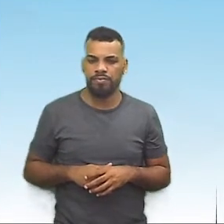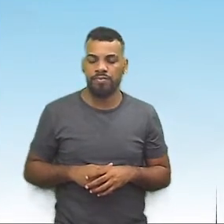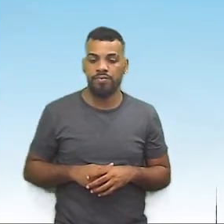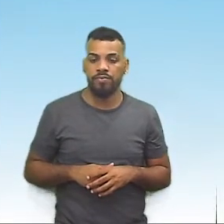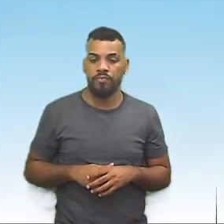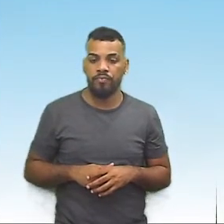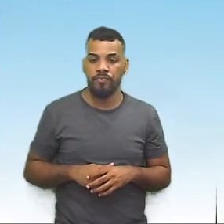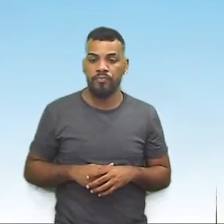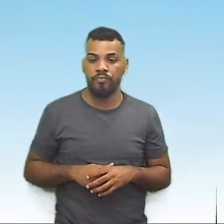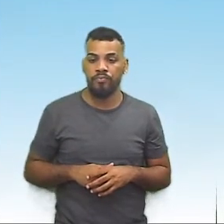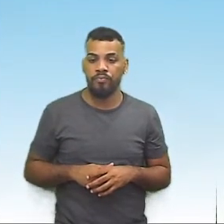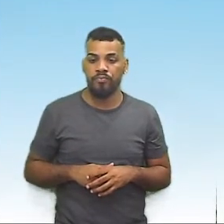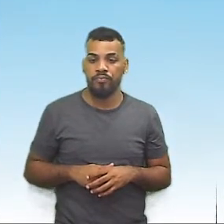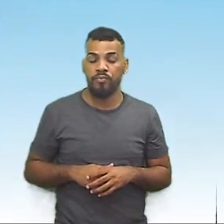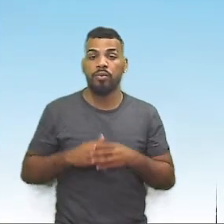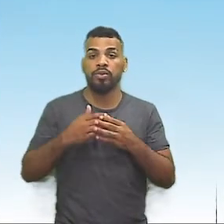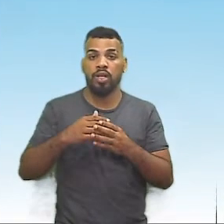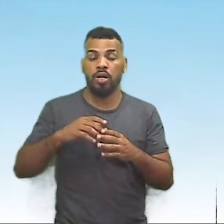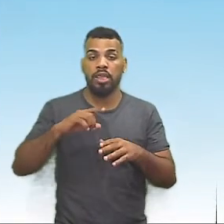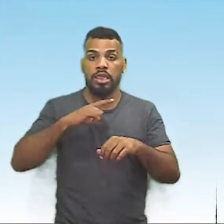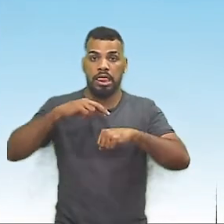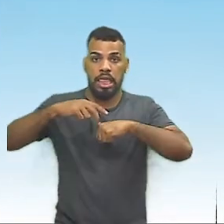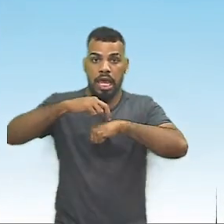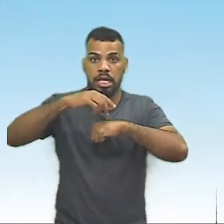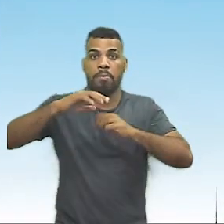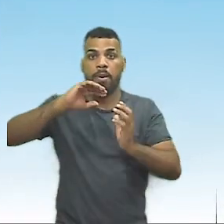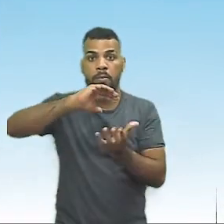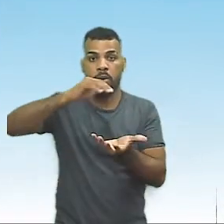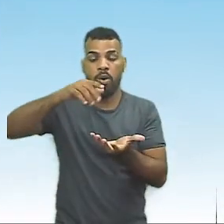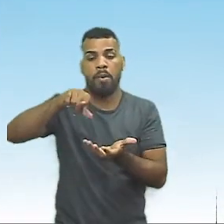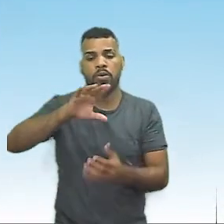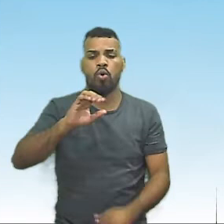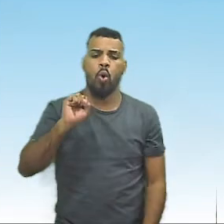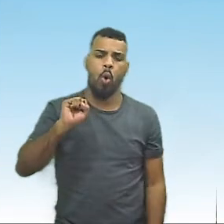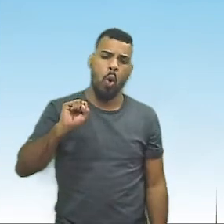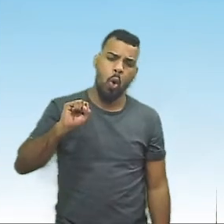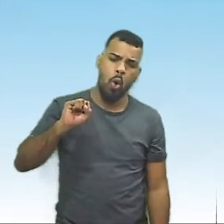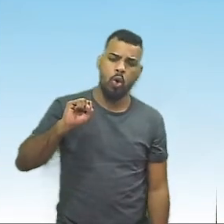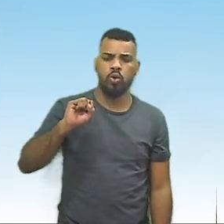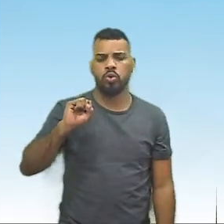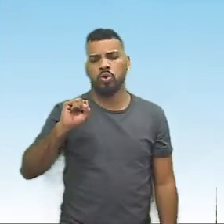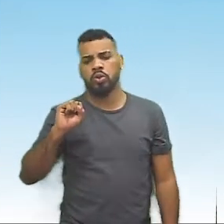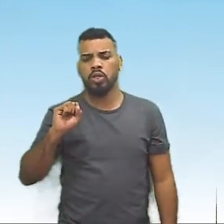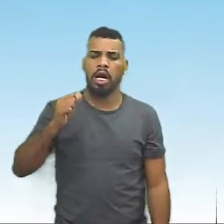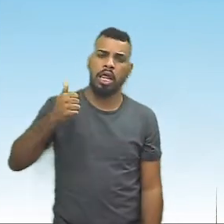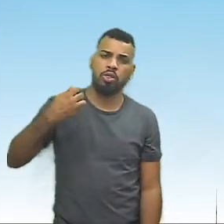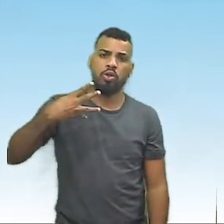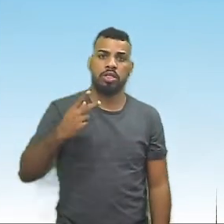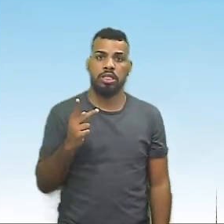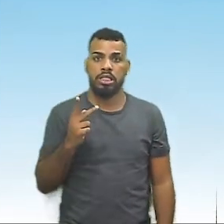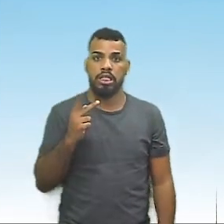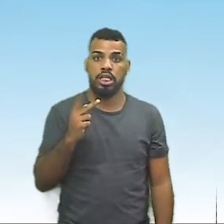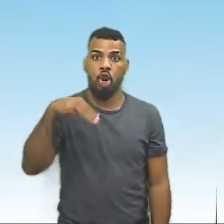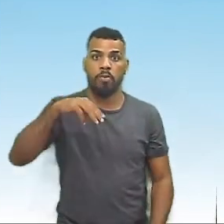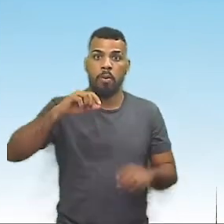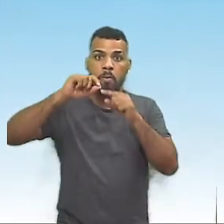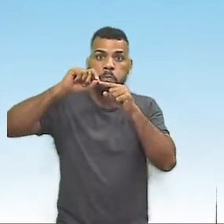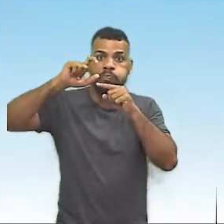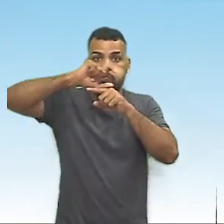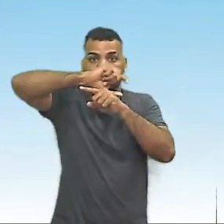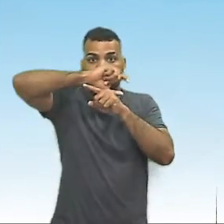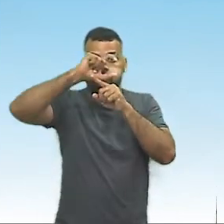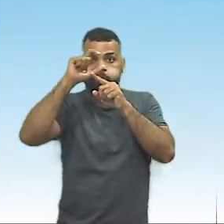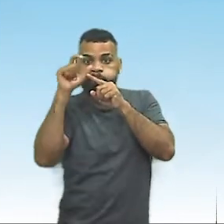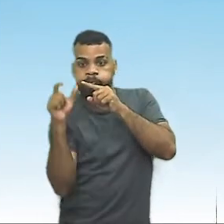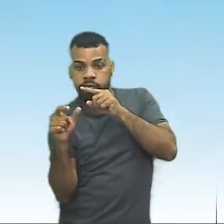da superfície terrestre e tem entre 8 e 14 quilômetros de espessura. Nos polos,